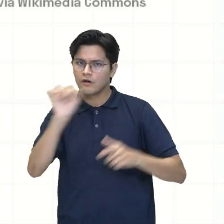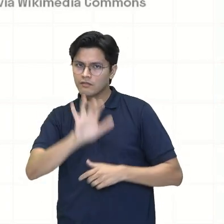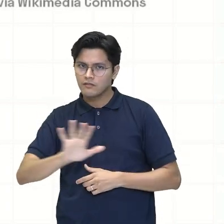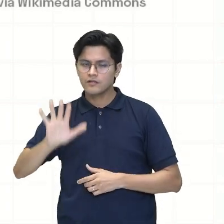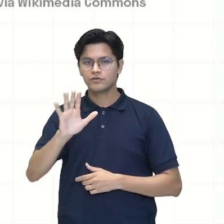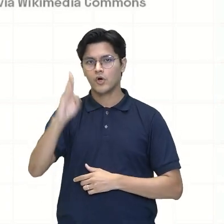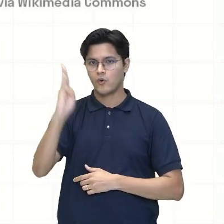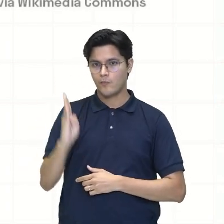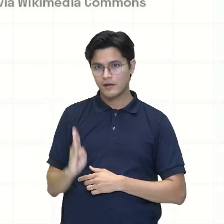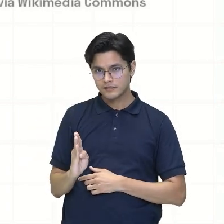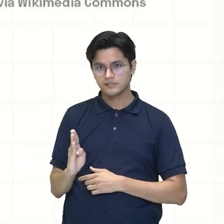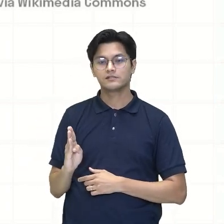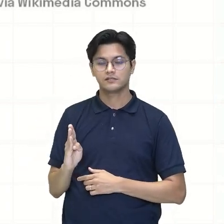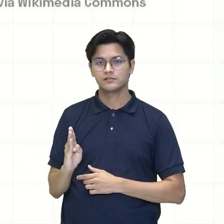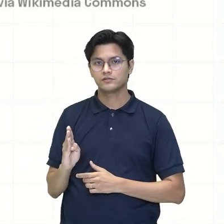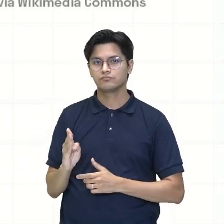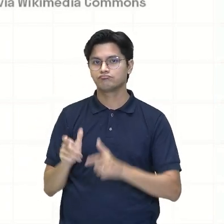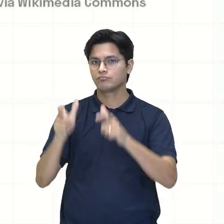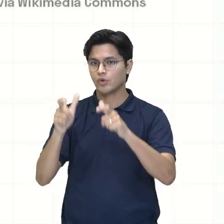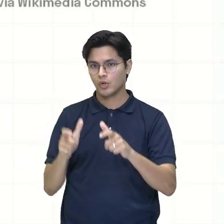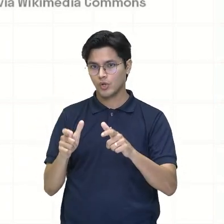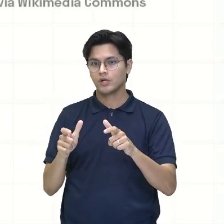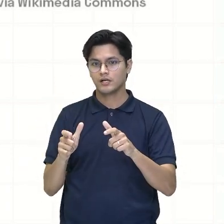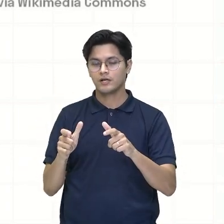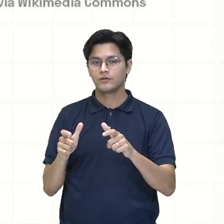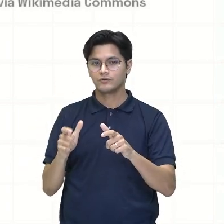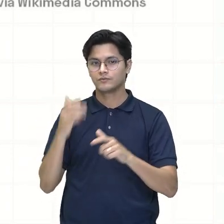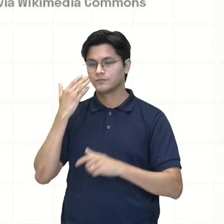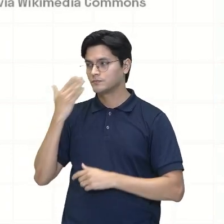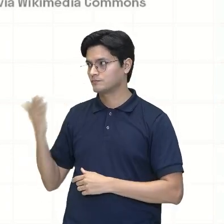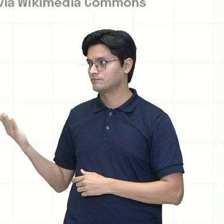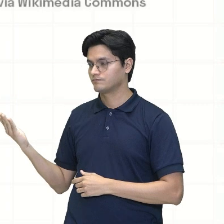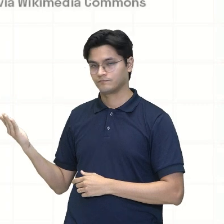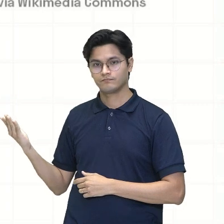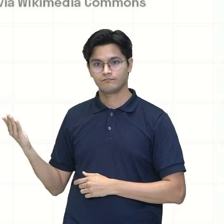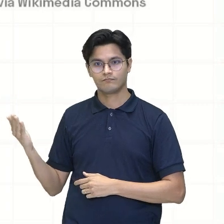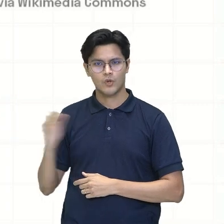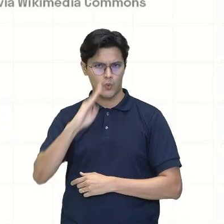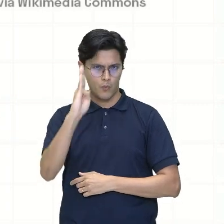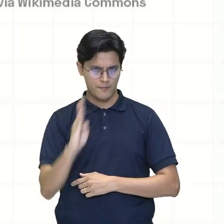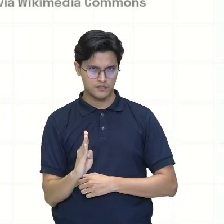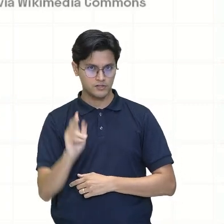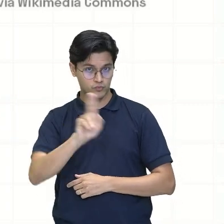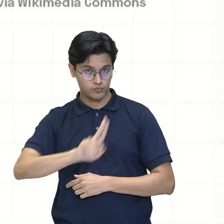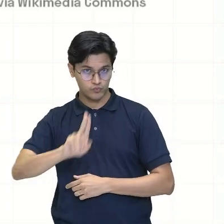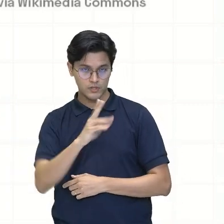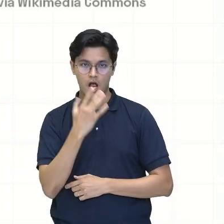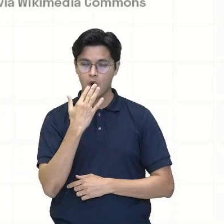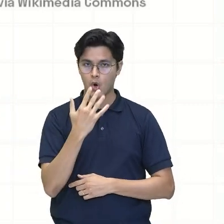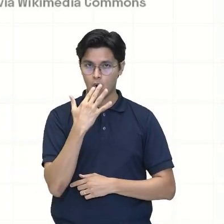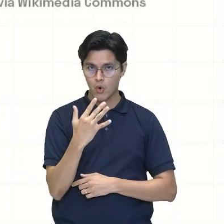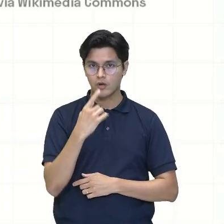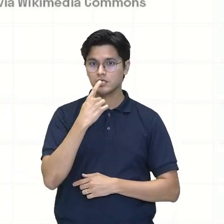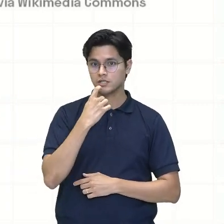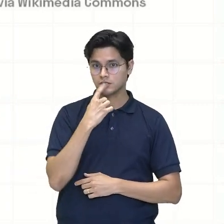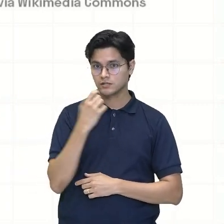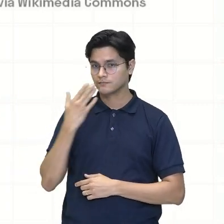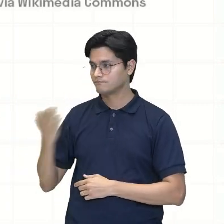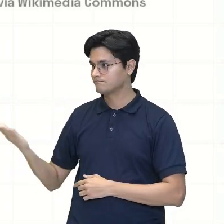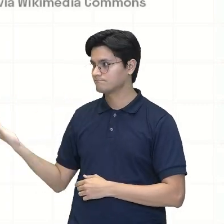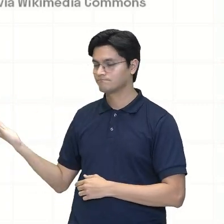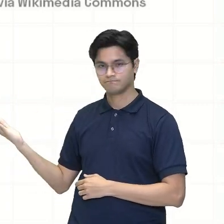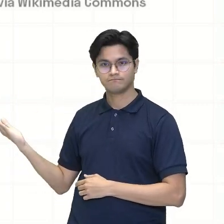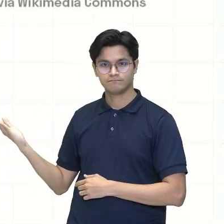ele está destacado aí com a cor vermelha. A maior parte desse território está localizado no hemisfério